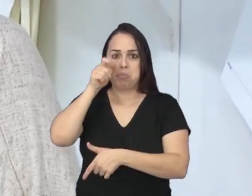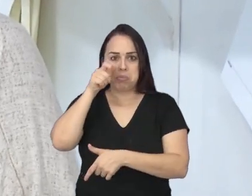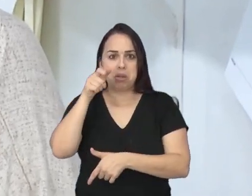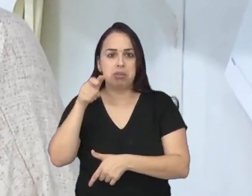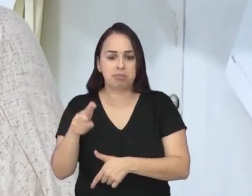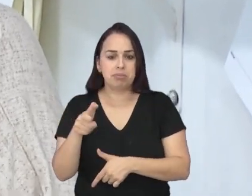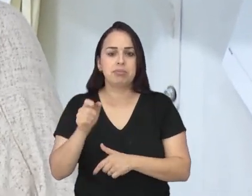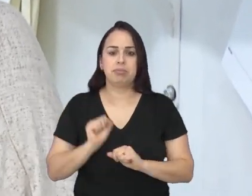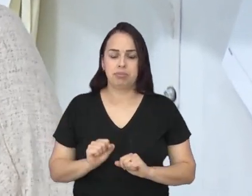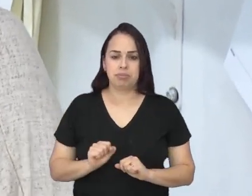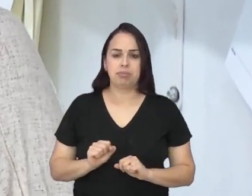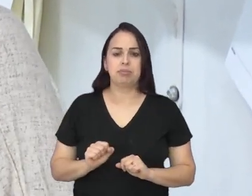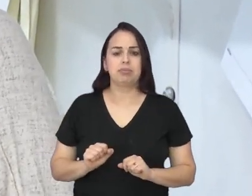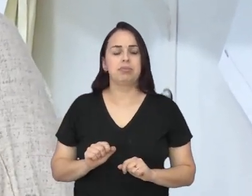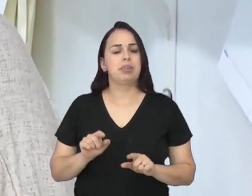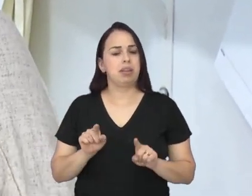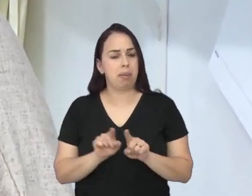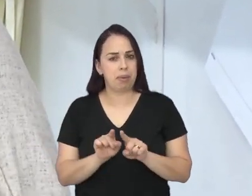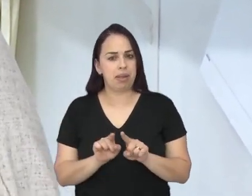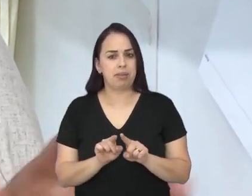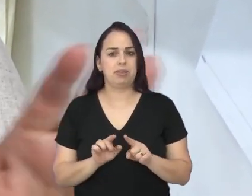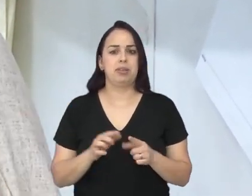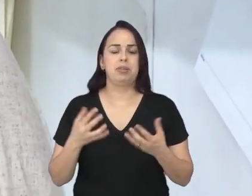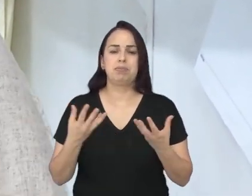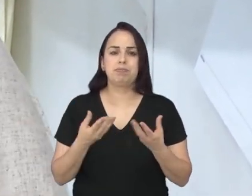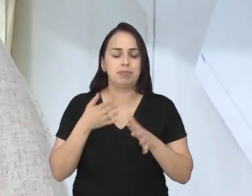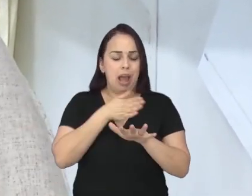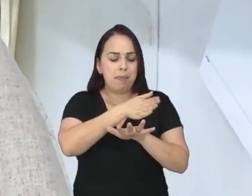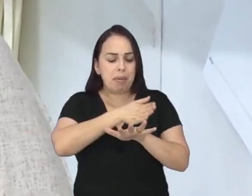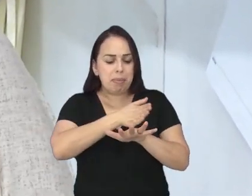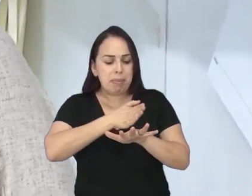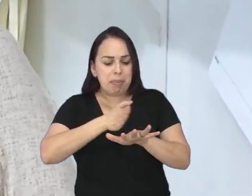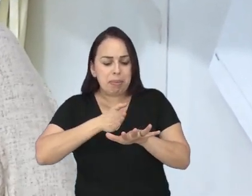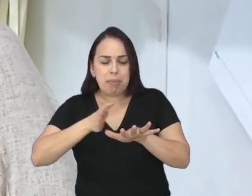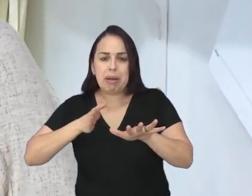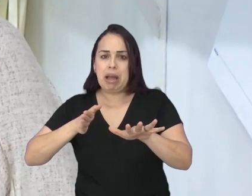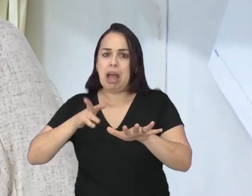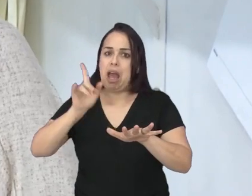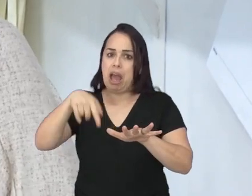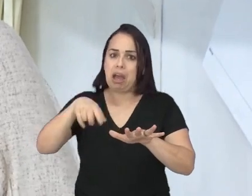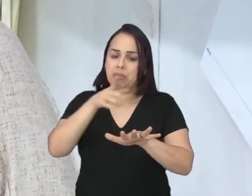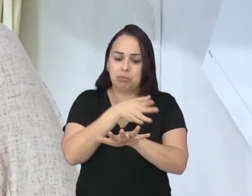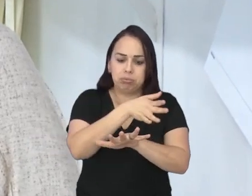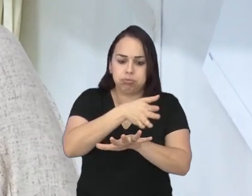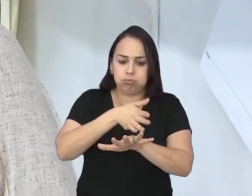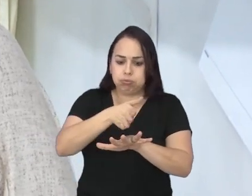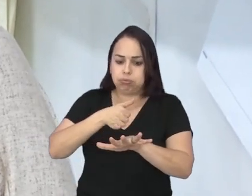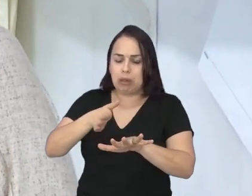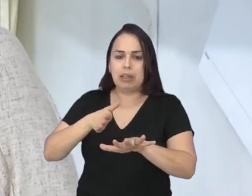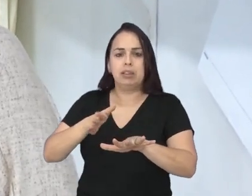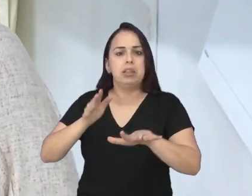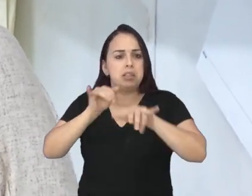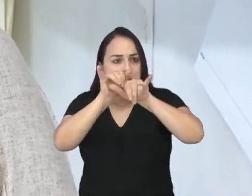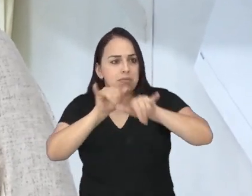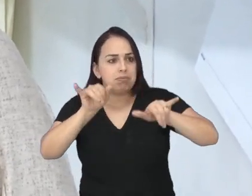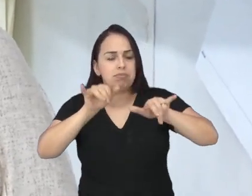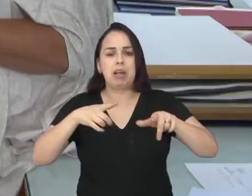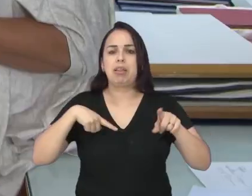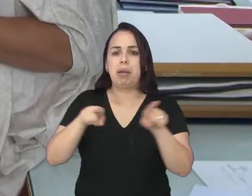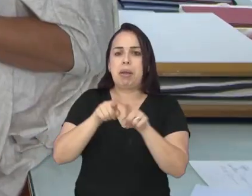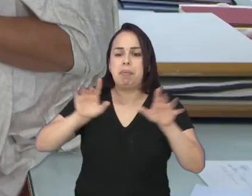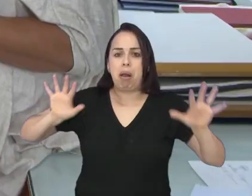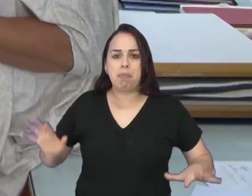manuais, que é também uma vertente desse espaço, né? E a promoção dessas